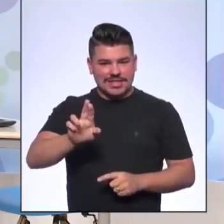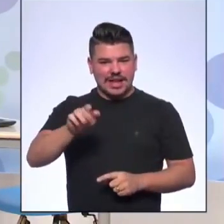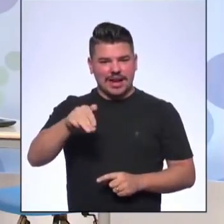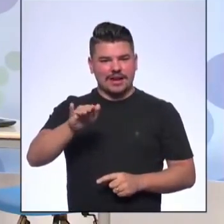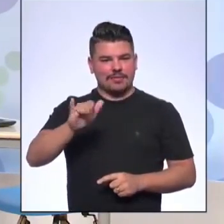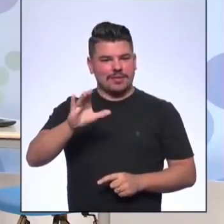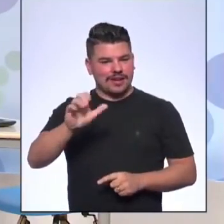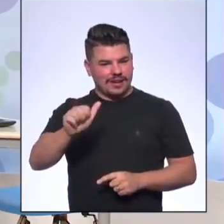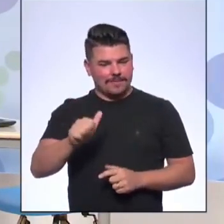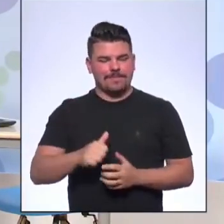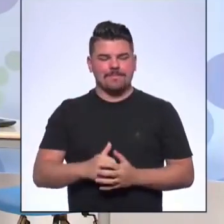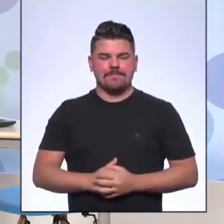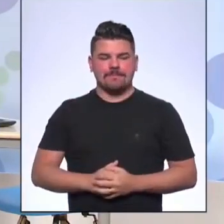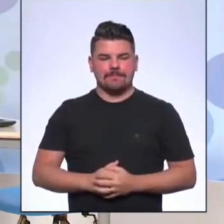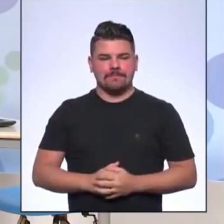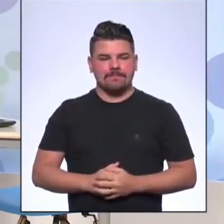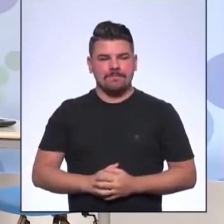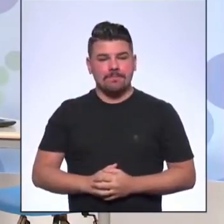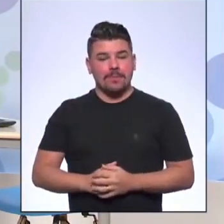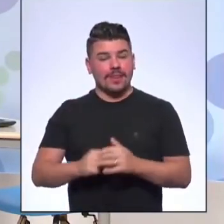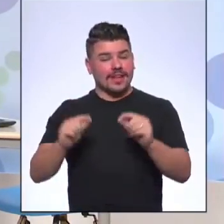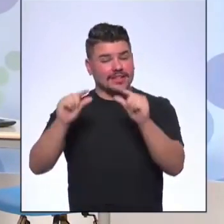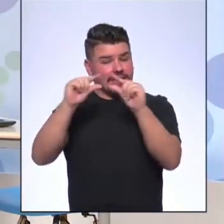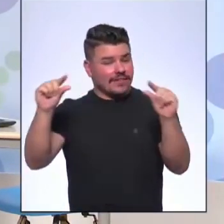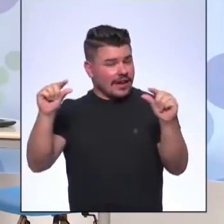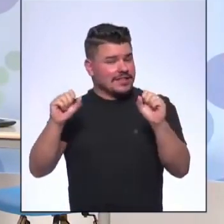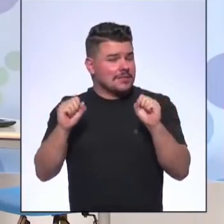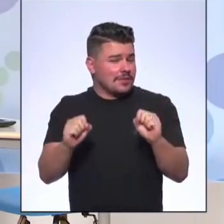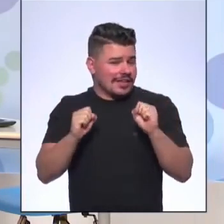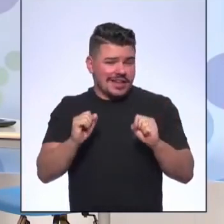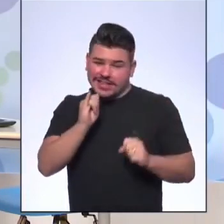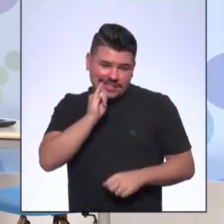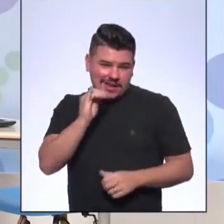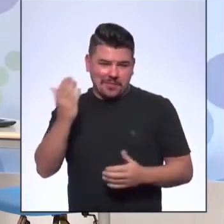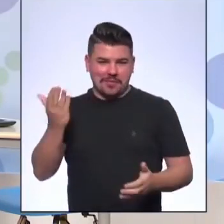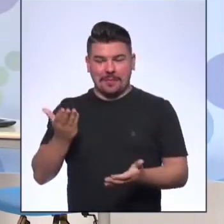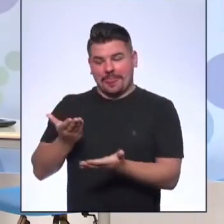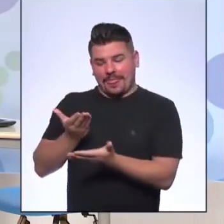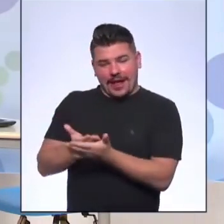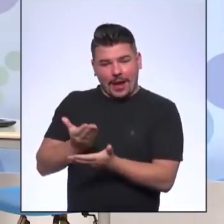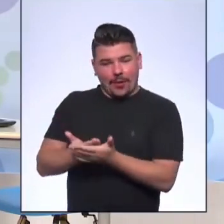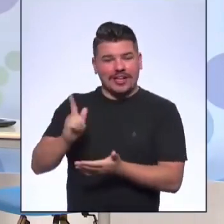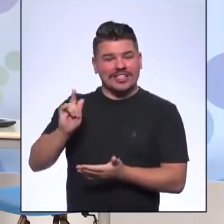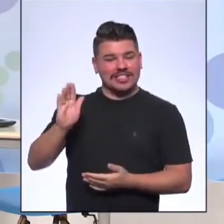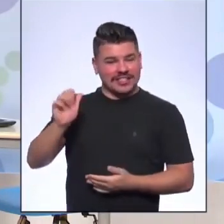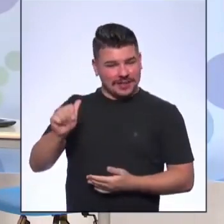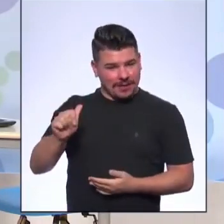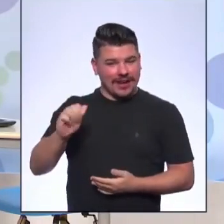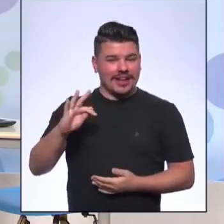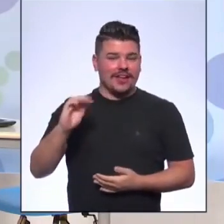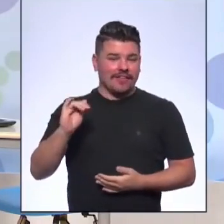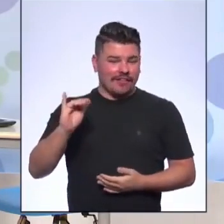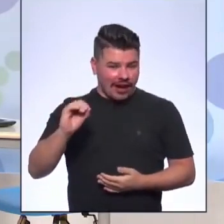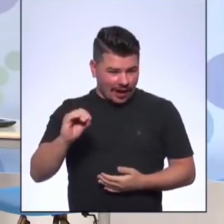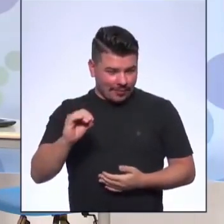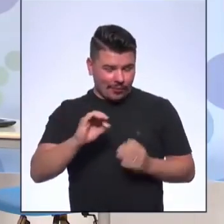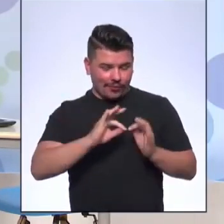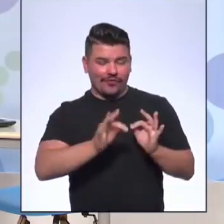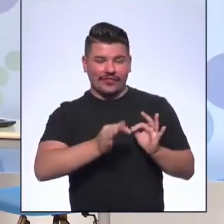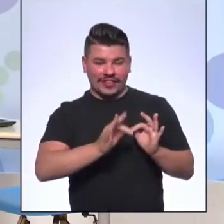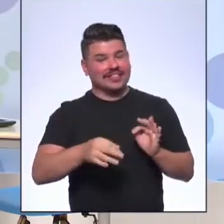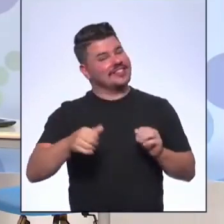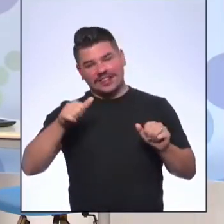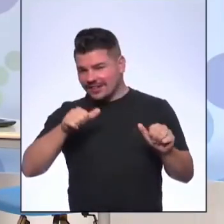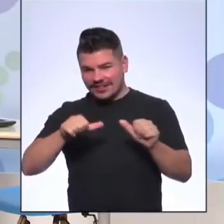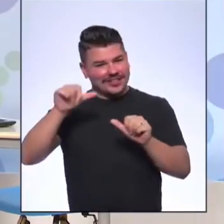também, né? Tá Poderia escrever essa frase assim, né? Depois da aula do Giba e do Fábio, nunca mais física foi o mesmo, né?